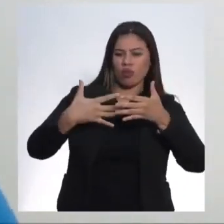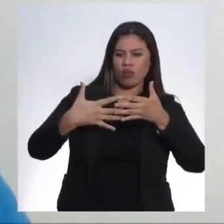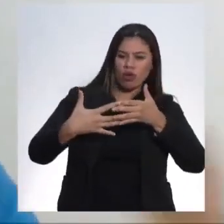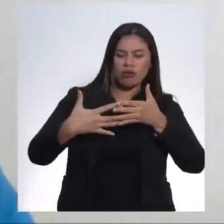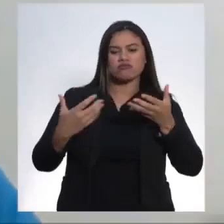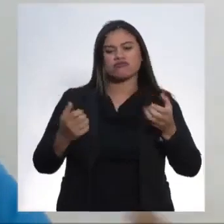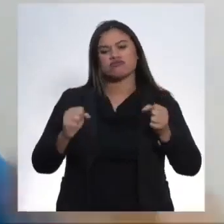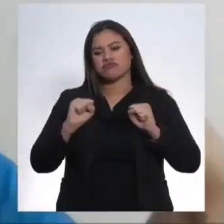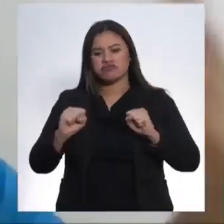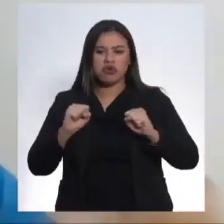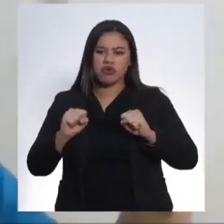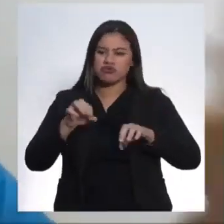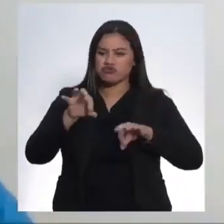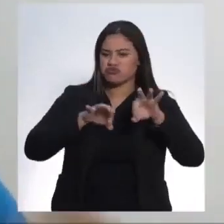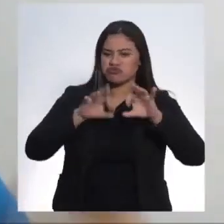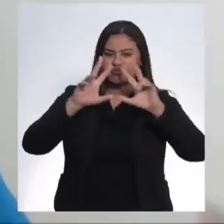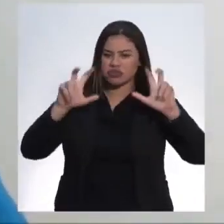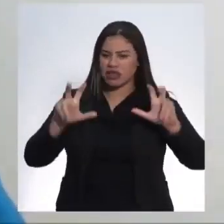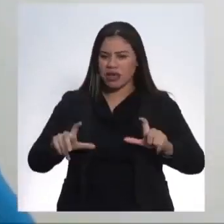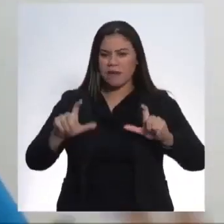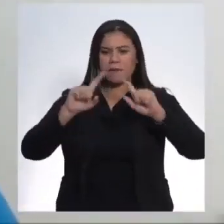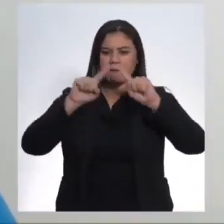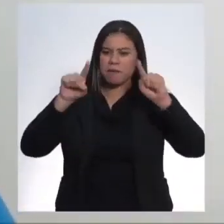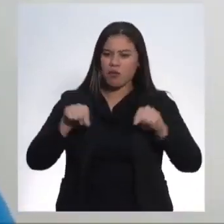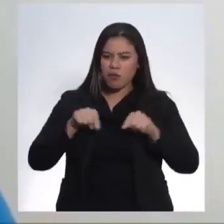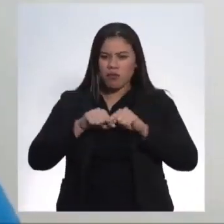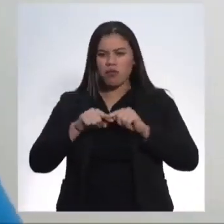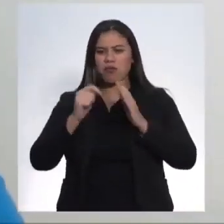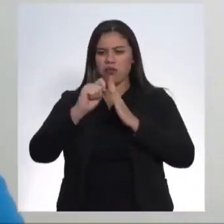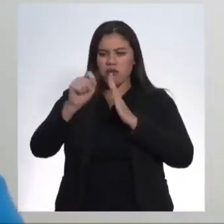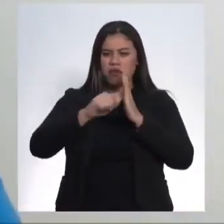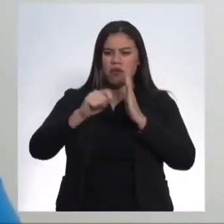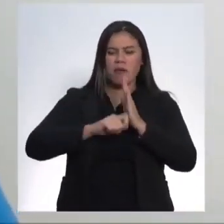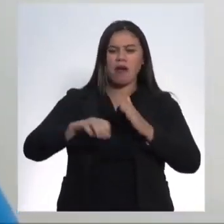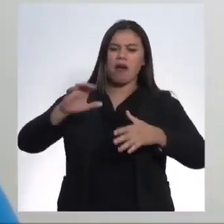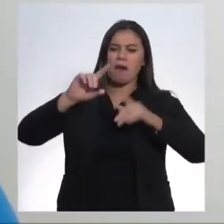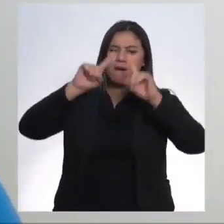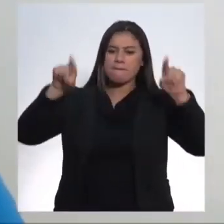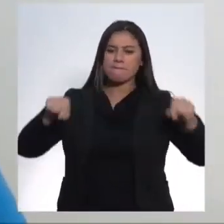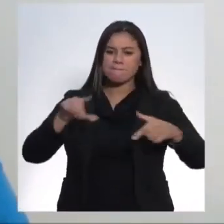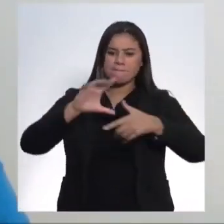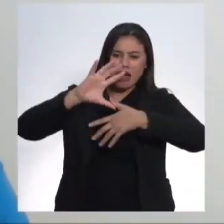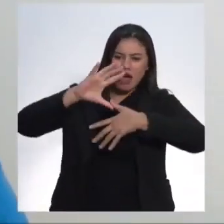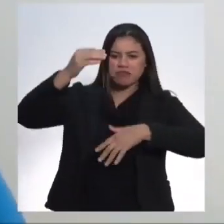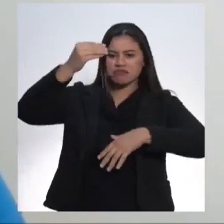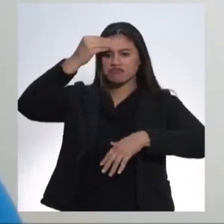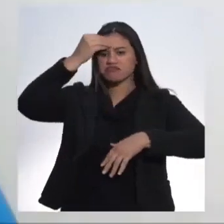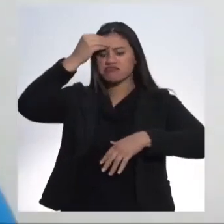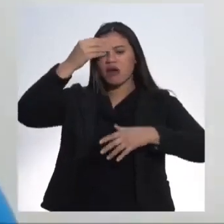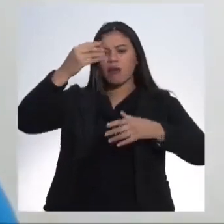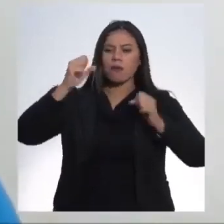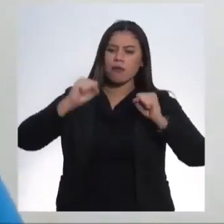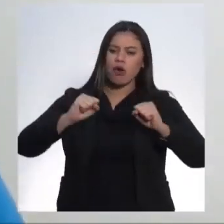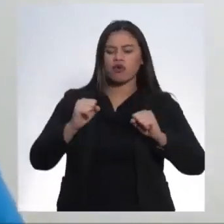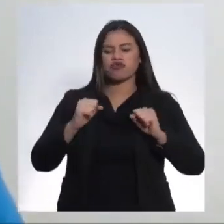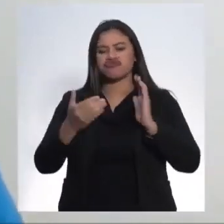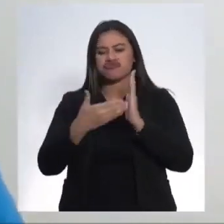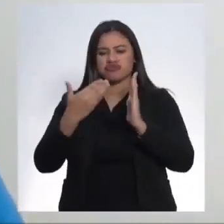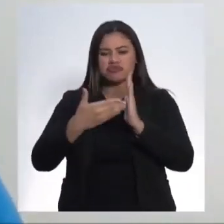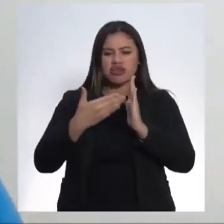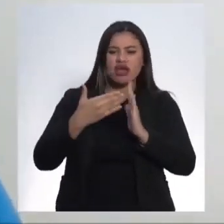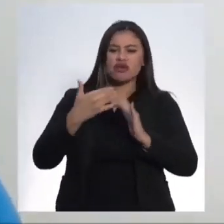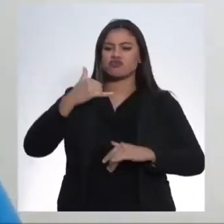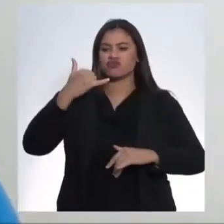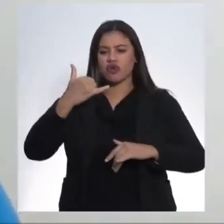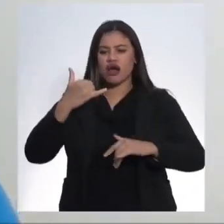de esquemas, de tópicos, quadros, listas, mapas mentais. Você pode usar caderno, pode usar celular, computador,